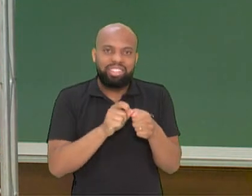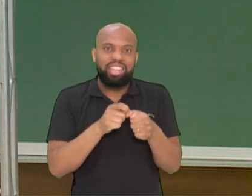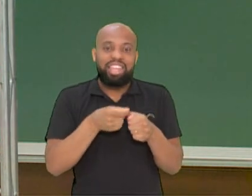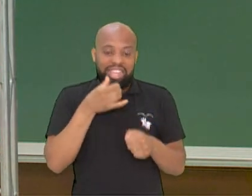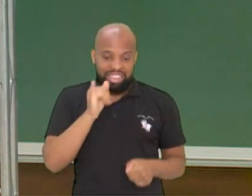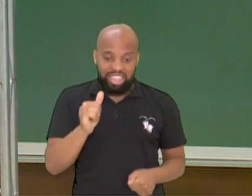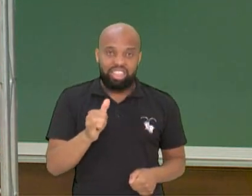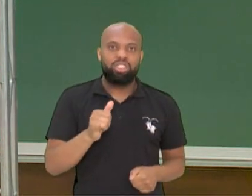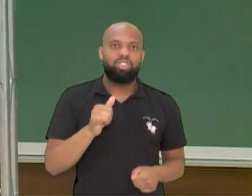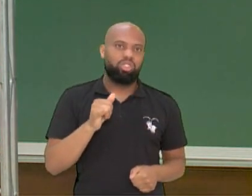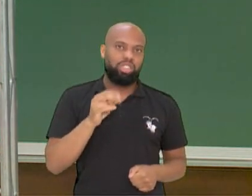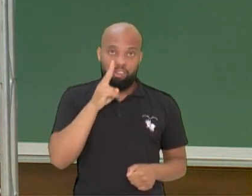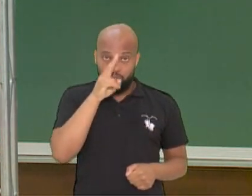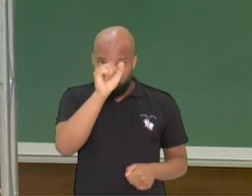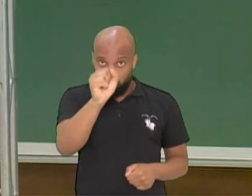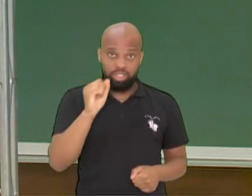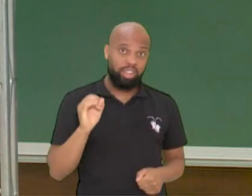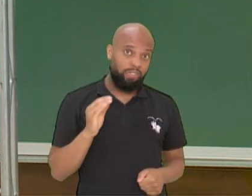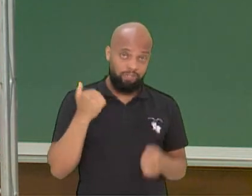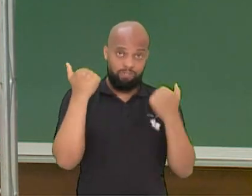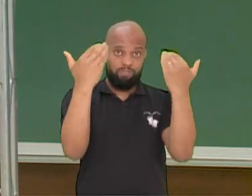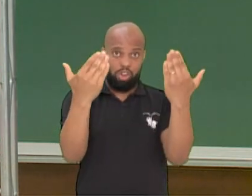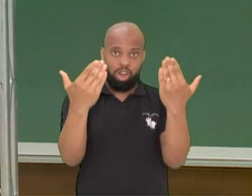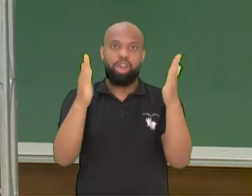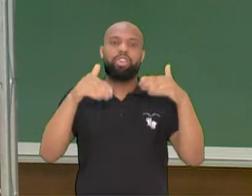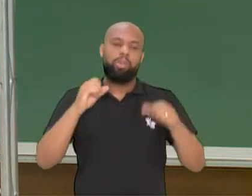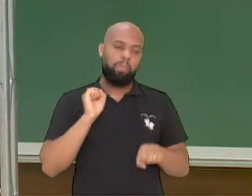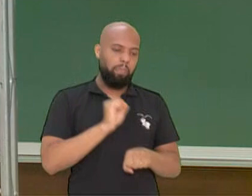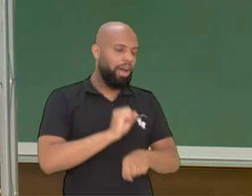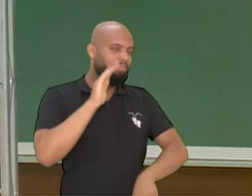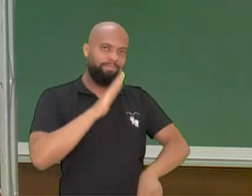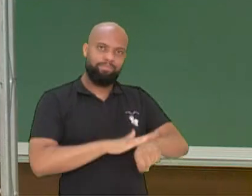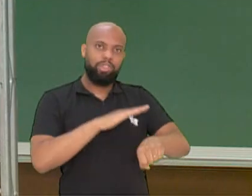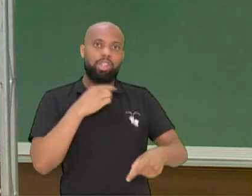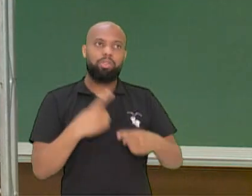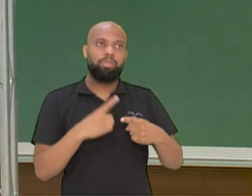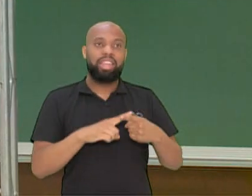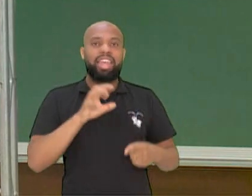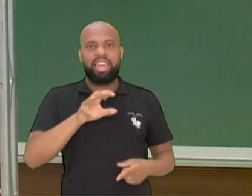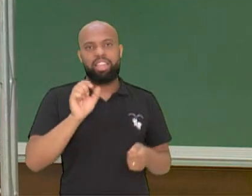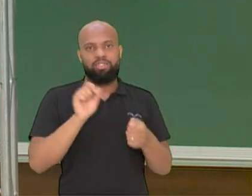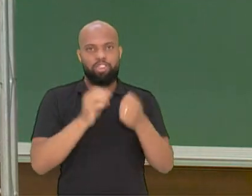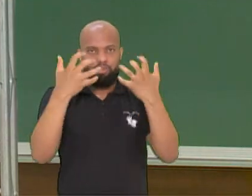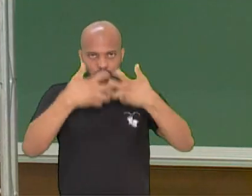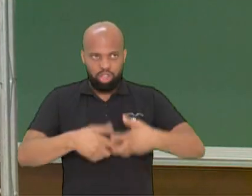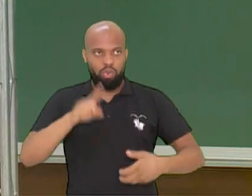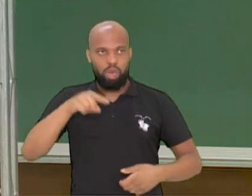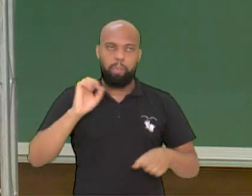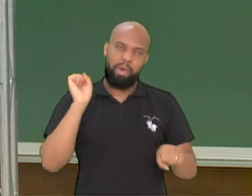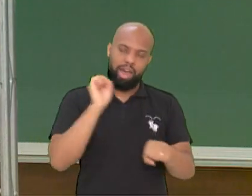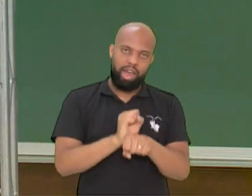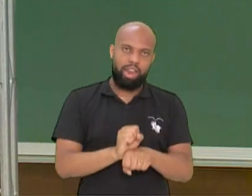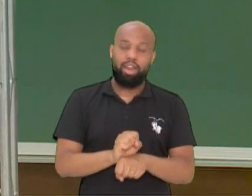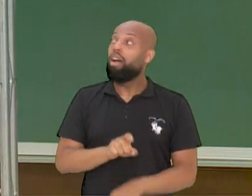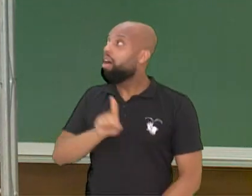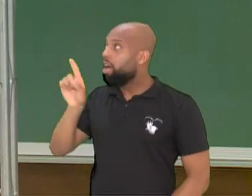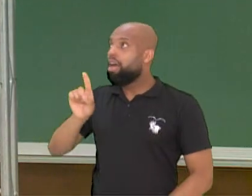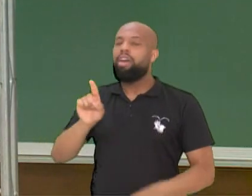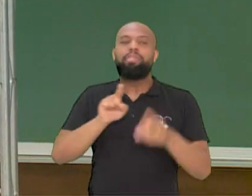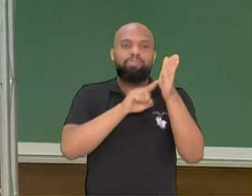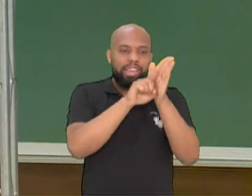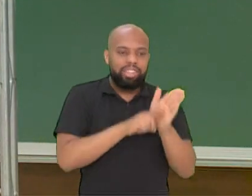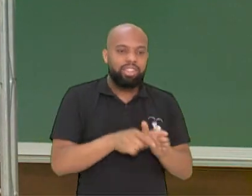para na hora, porque ela é freada pelos campos magnéticos das bobinas, tá? Bom, gente, essas aqui são as fontes